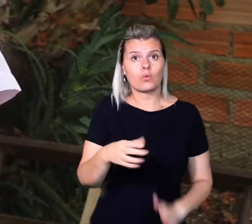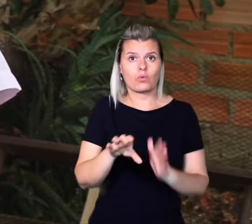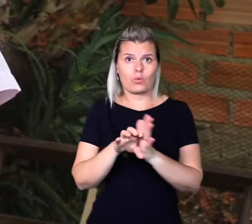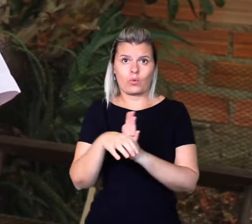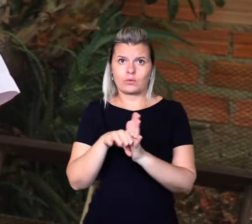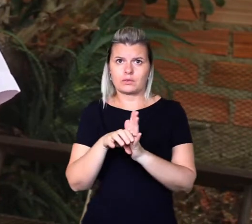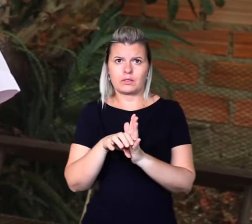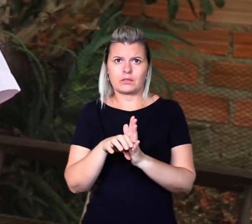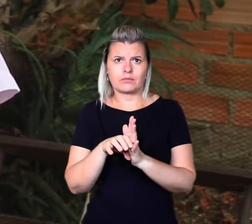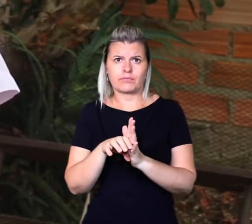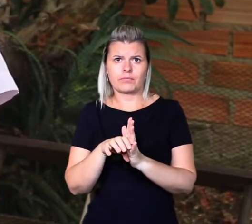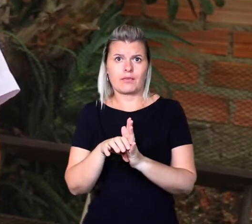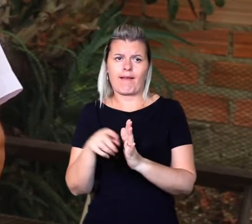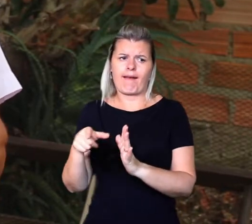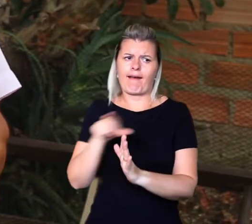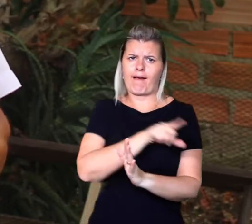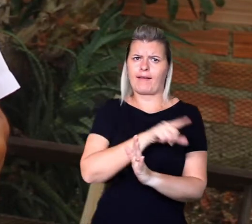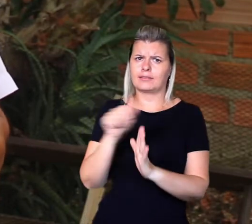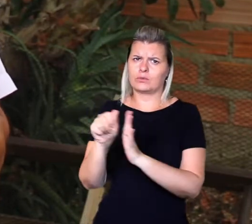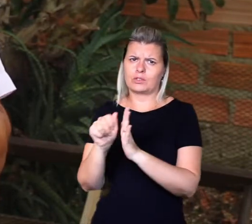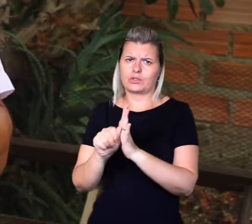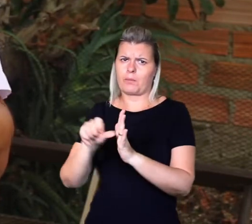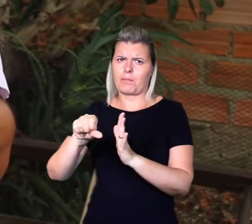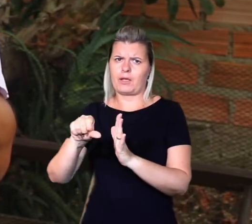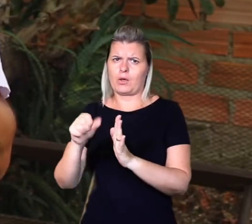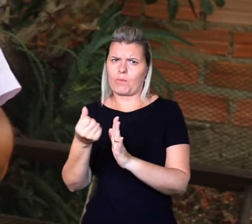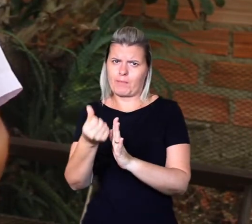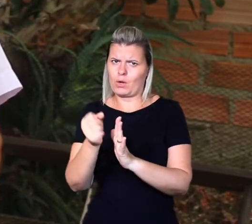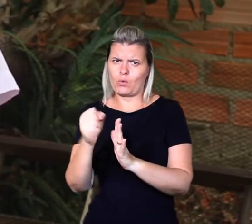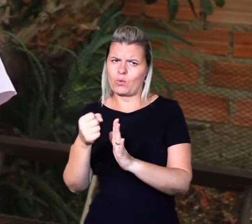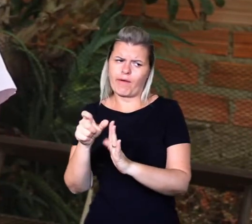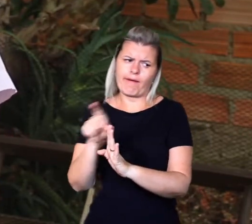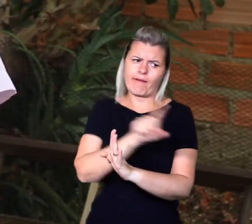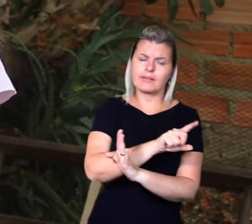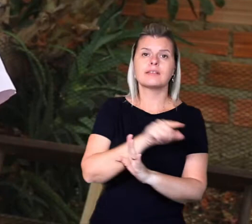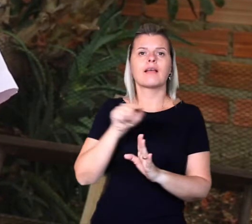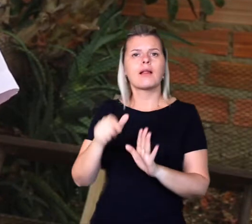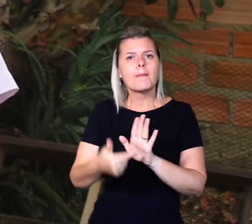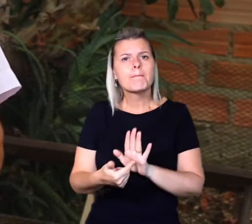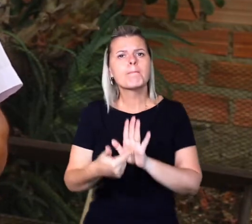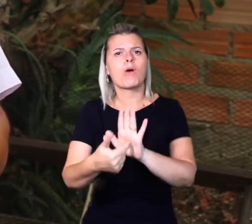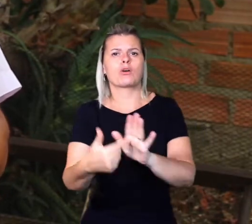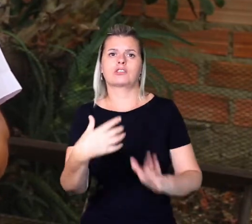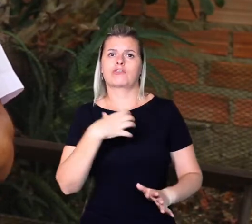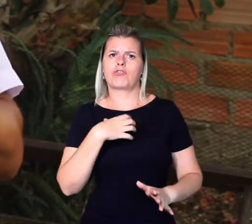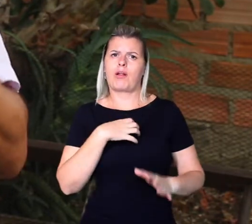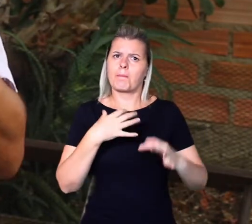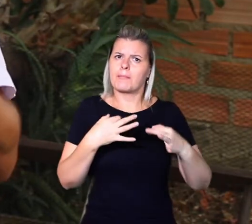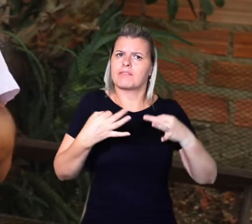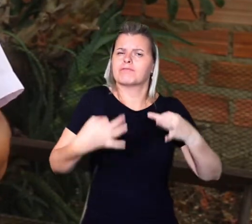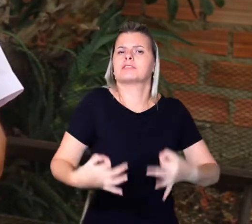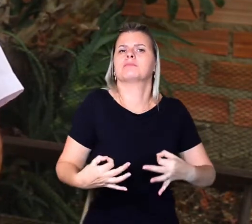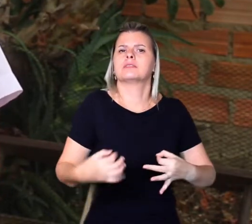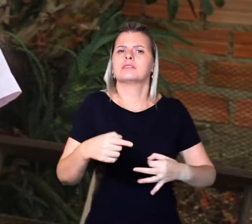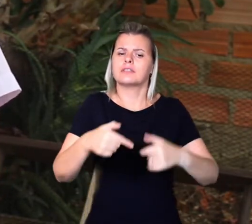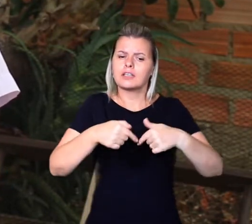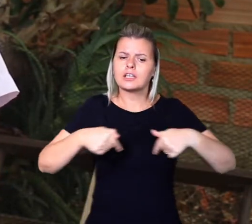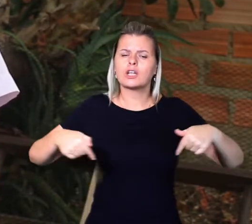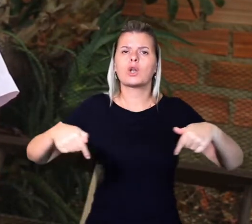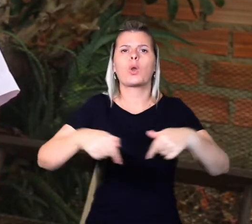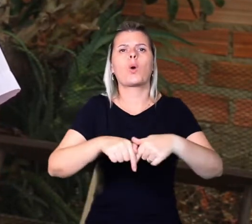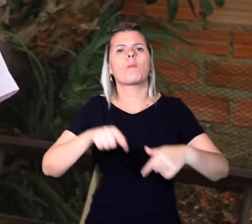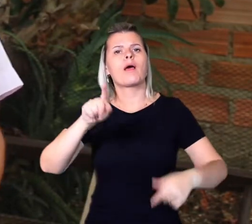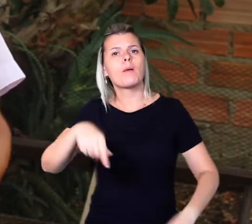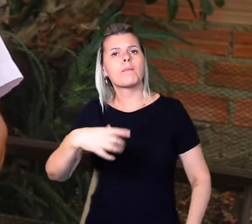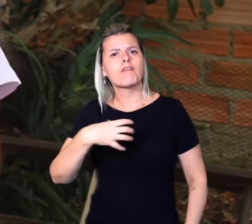do artigo 68, é que ele vai colocar de uma forma afirmativa os quilombos como uma forma de resistência ao período colonial